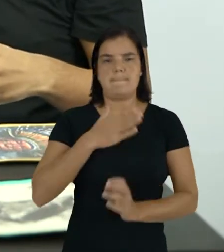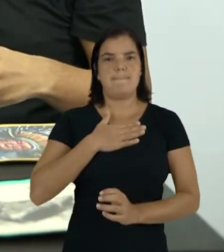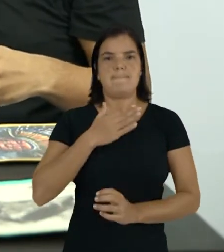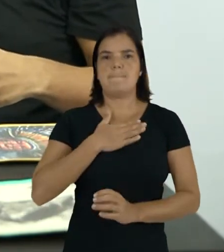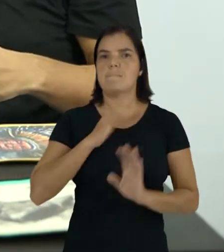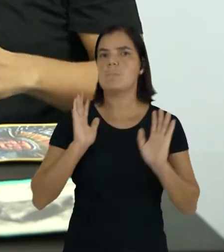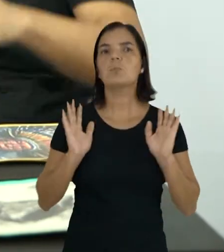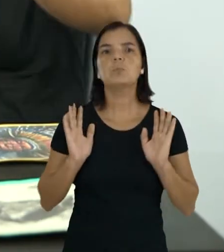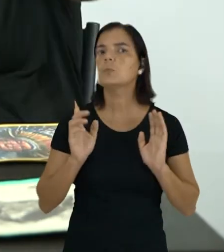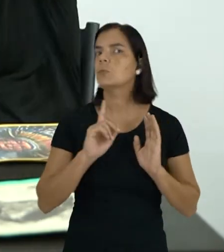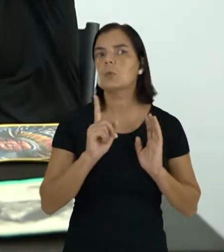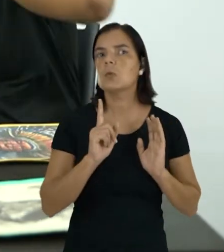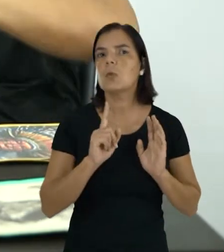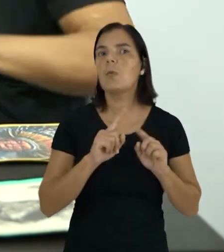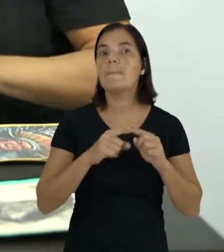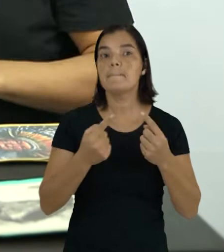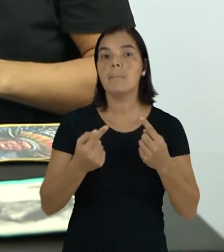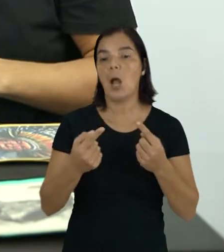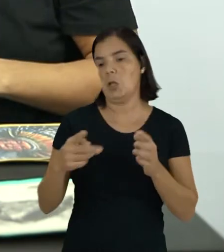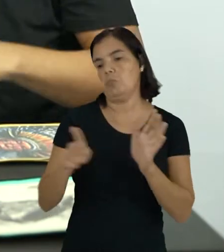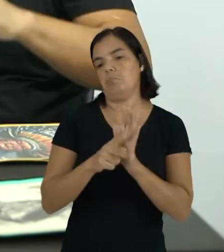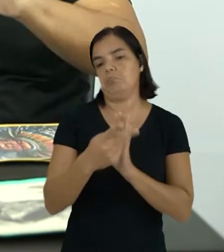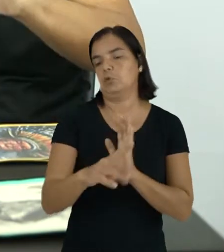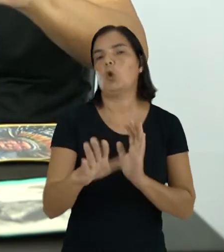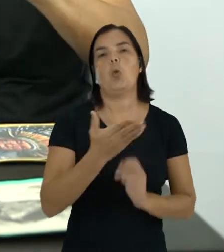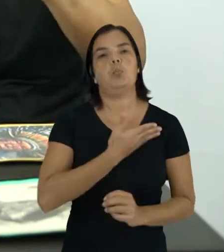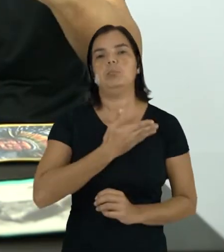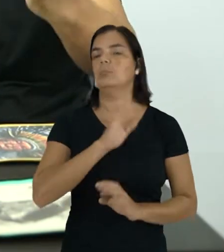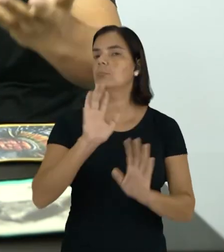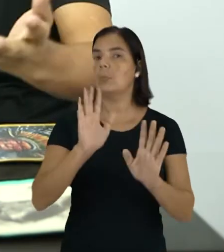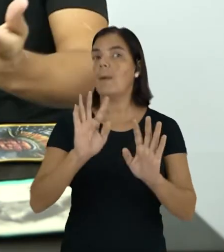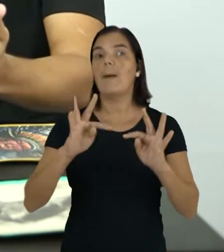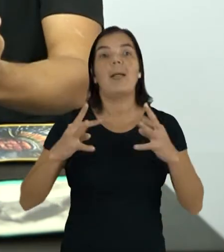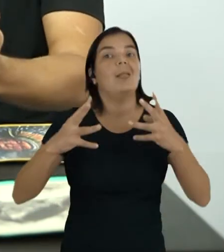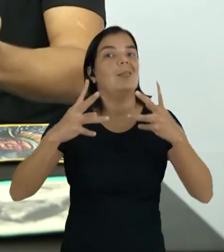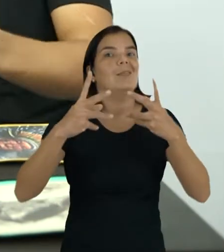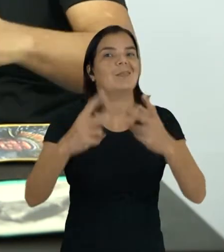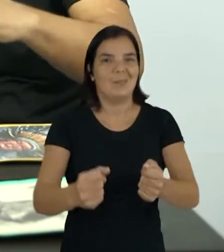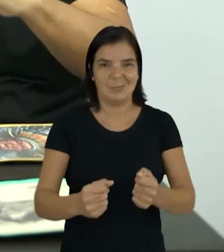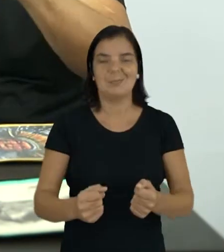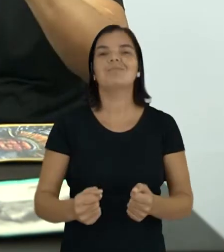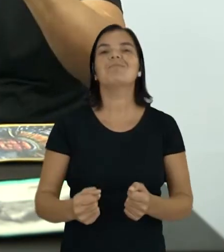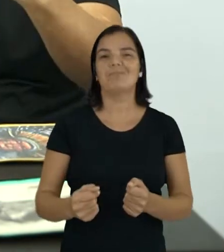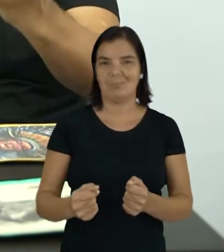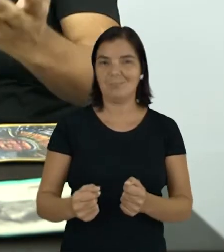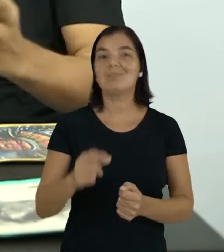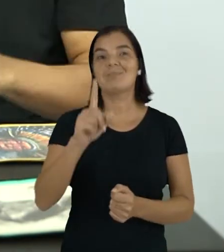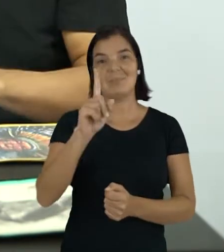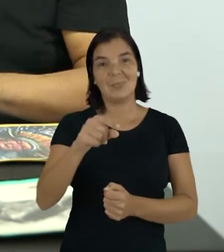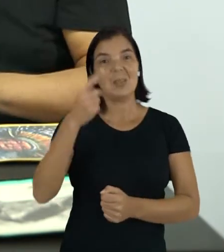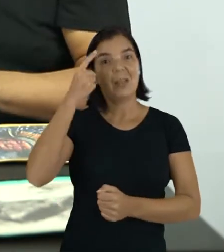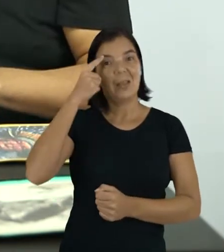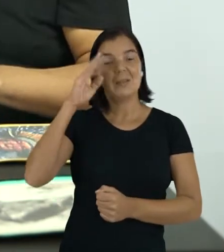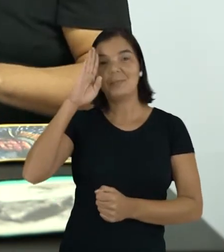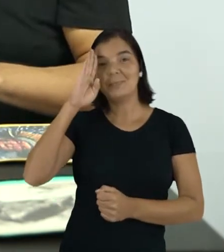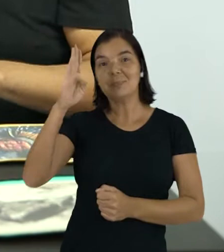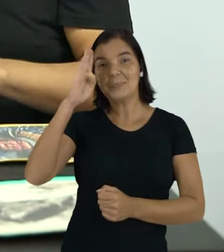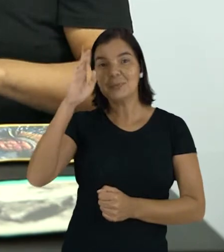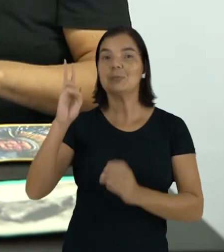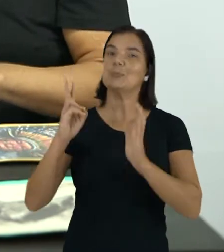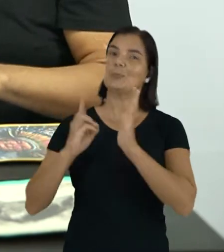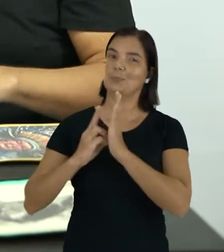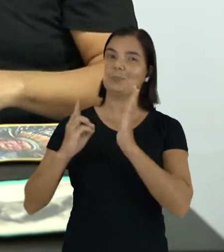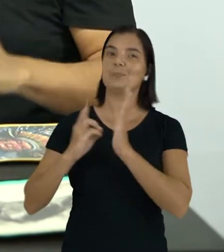ou de te pertencer ou de pertencer só ao coleguinha. Pertence a todos. Isso. Essa era a ideia principal dos